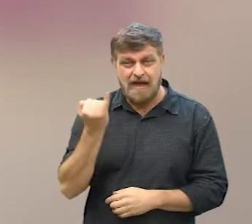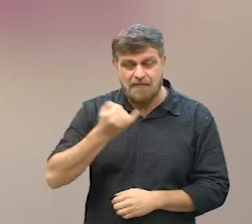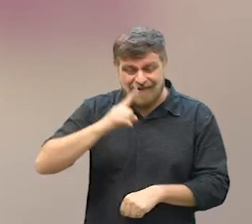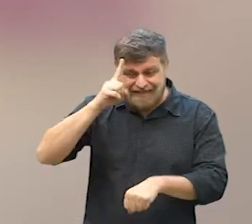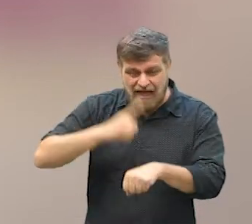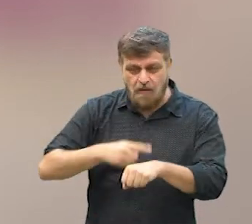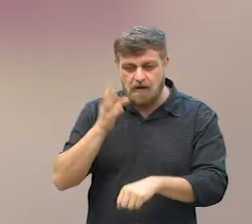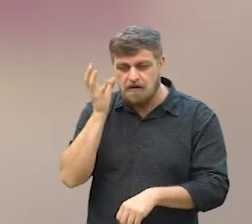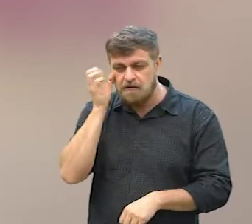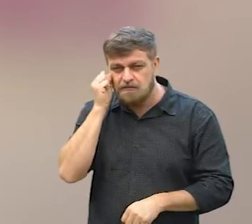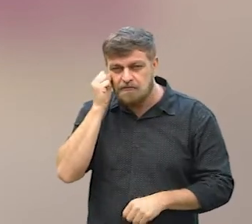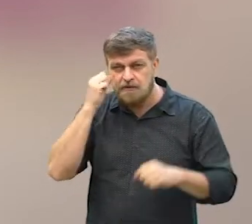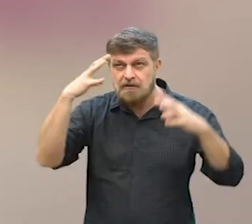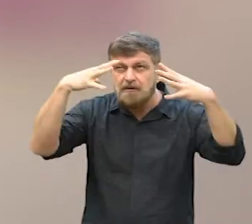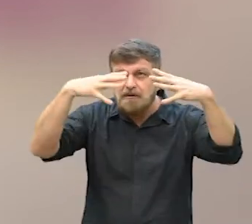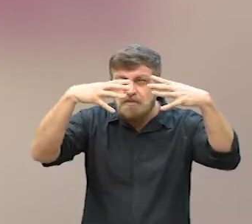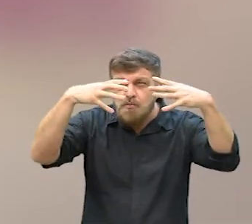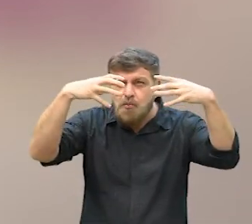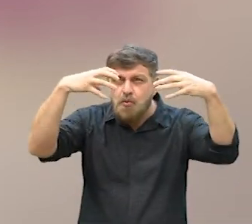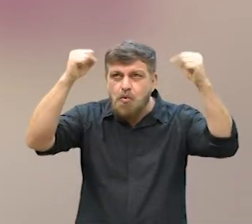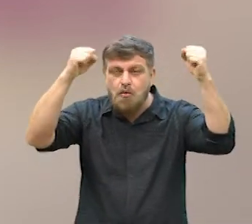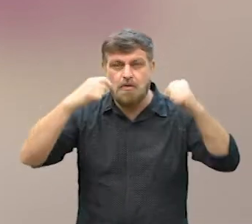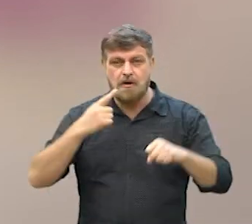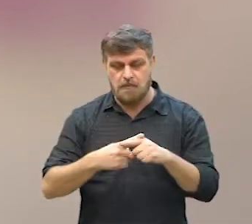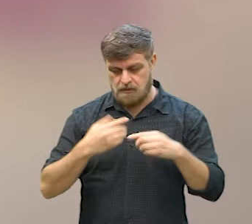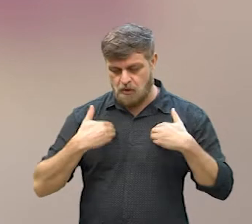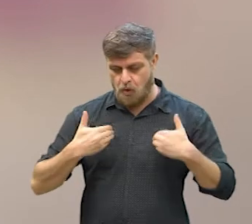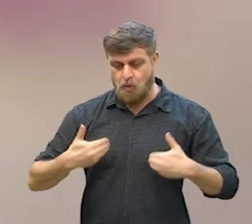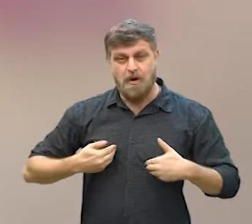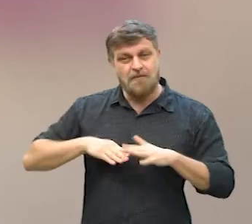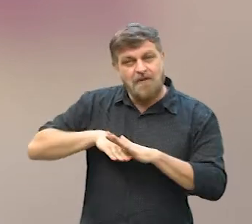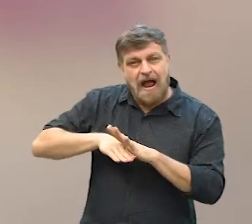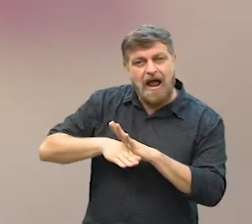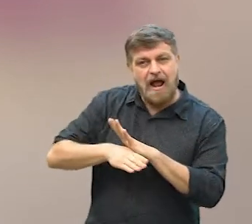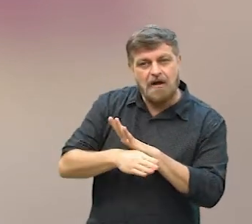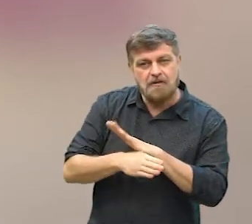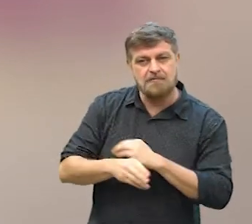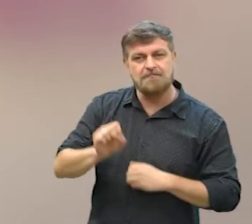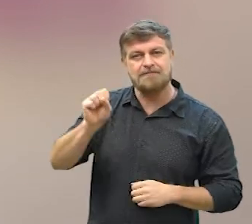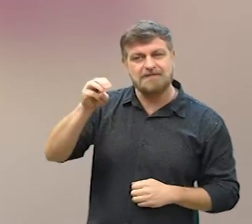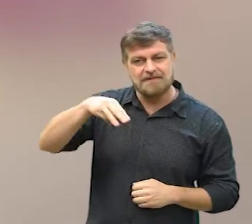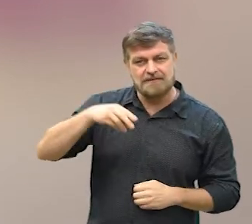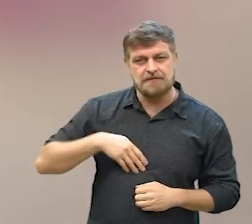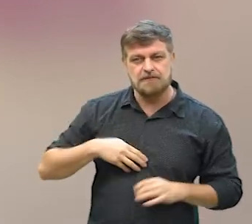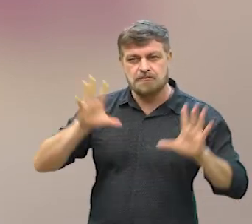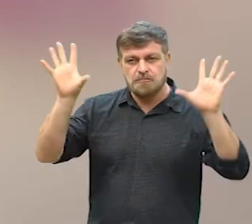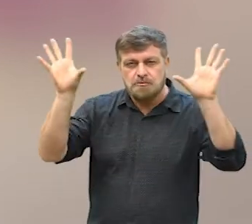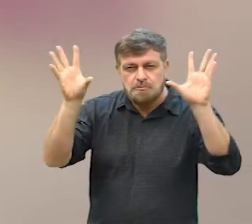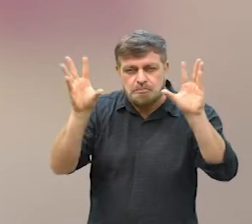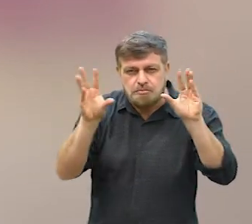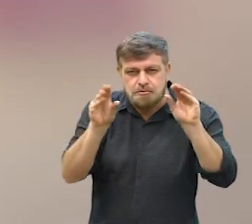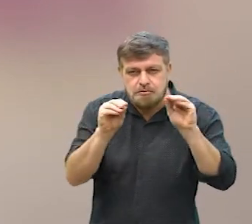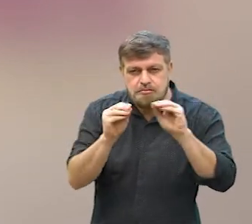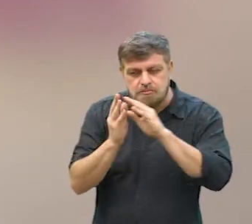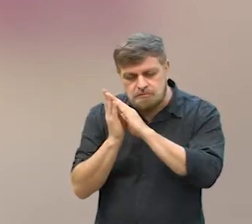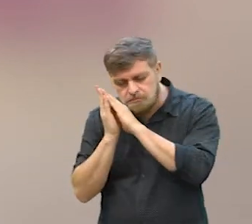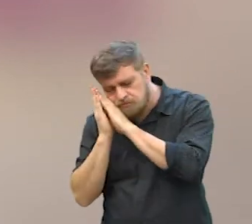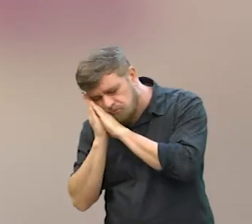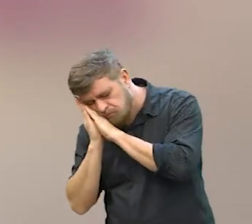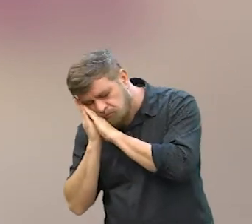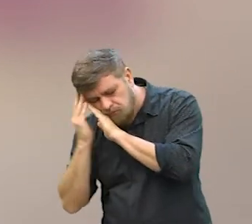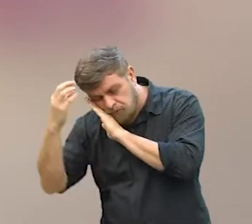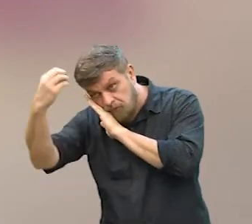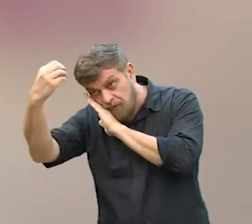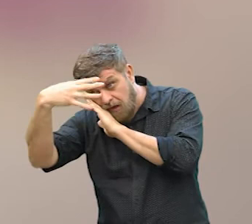para dormir tudo esteja escuro, porque o nosso organismo foi acostumado, sim, dormir tudo no escuro. Então, deixar aquela